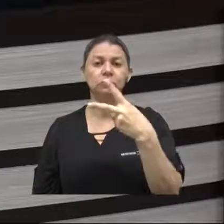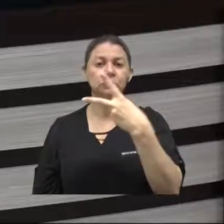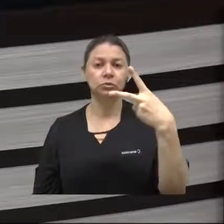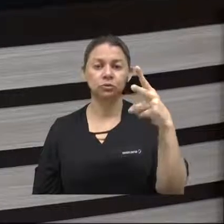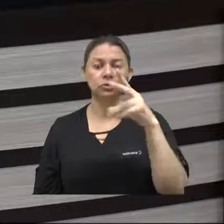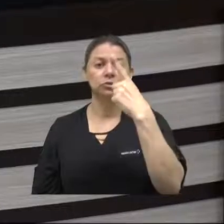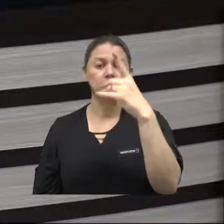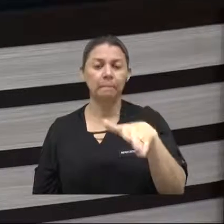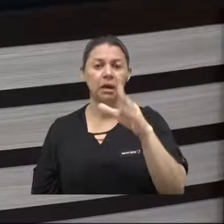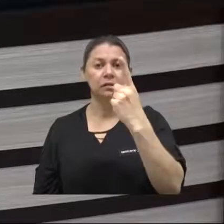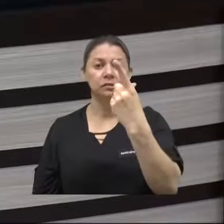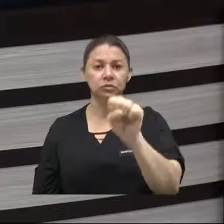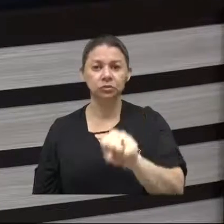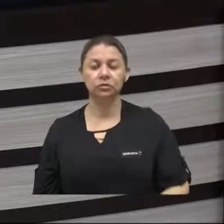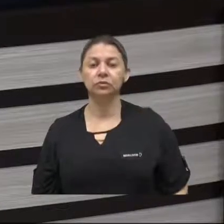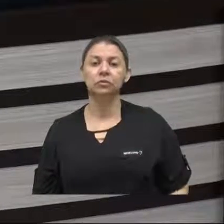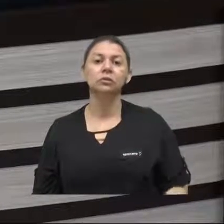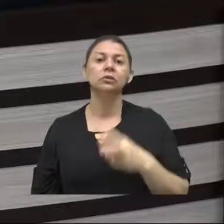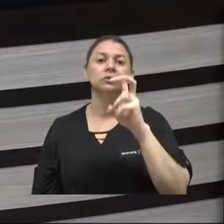57422/2018,